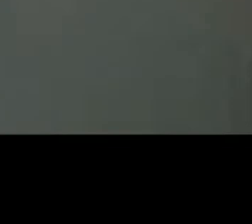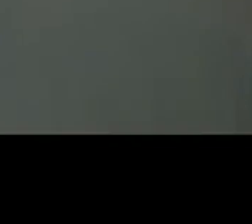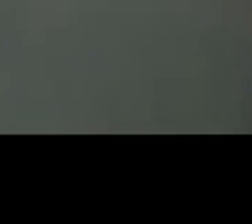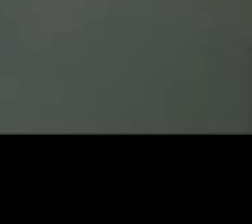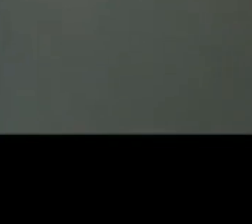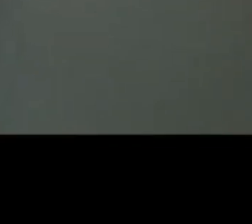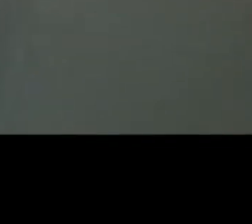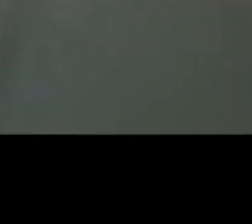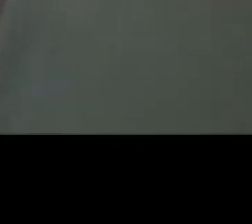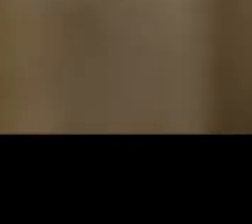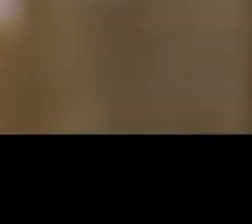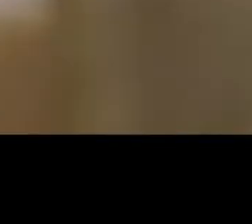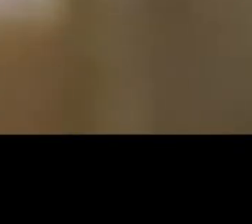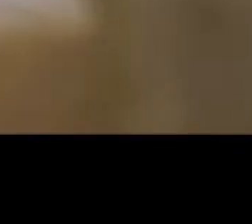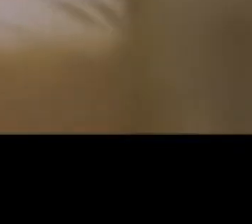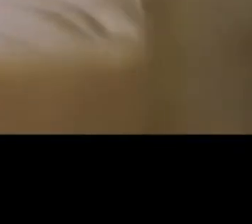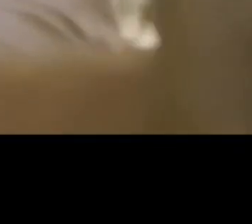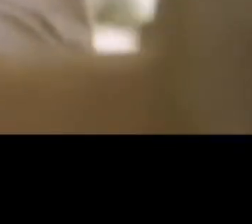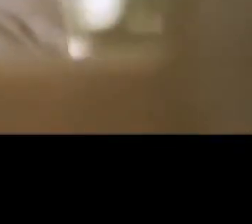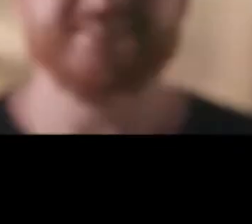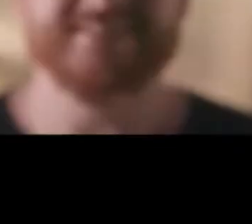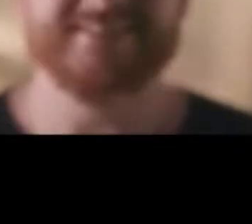para os que querem o que é justo.